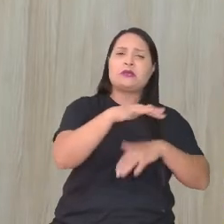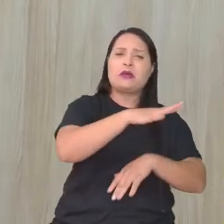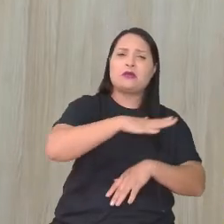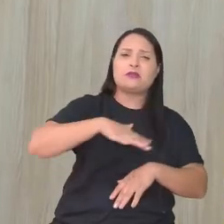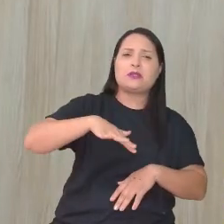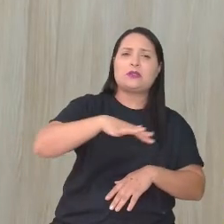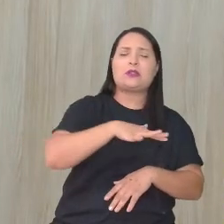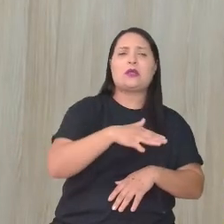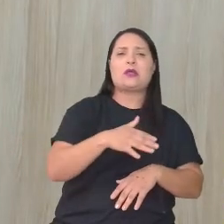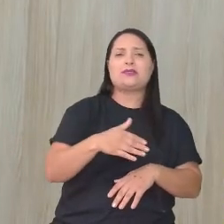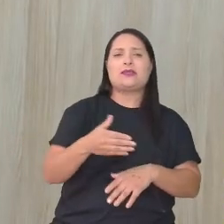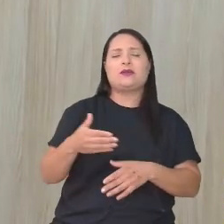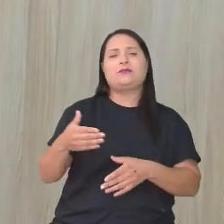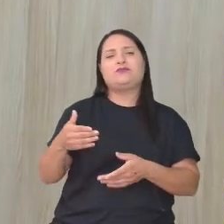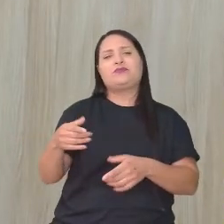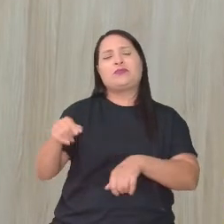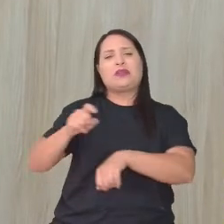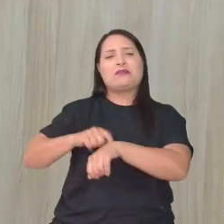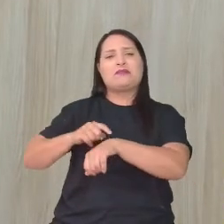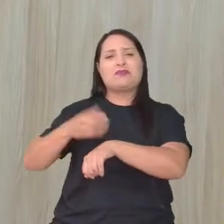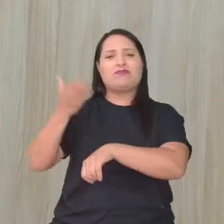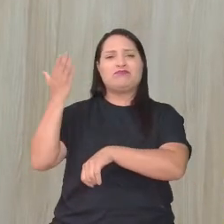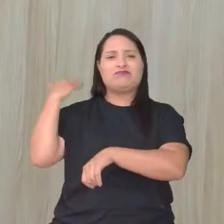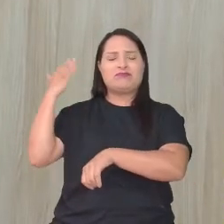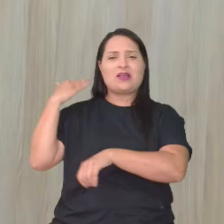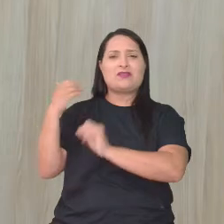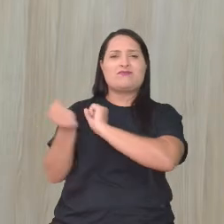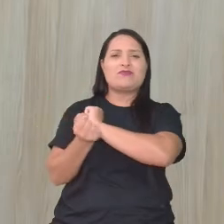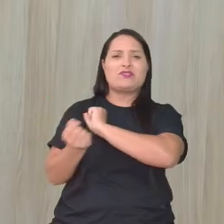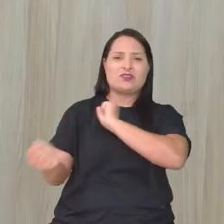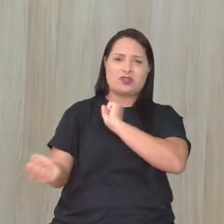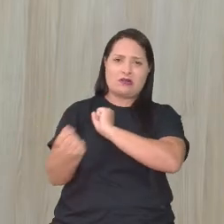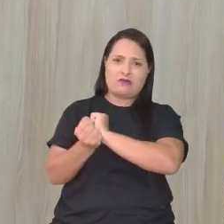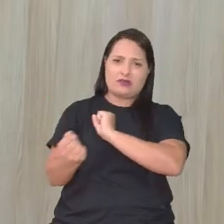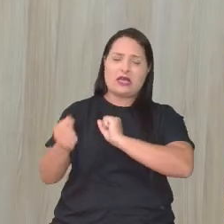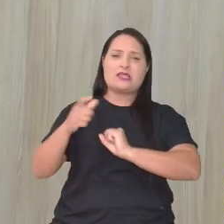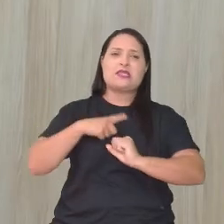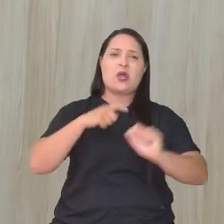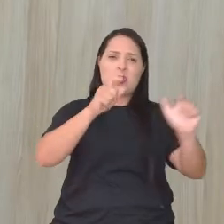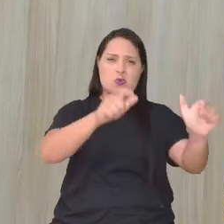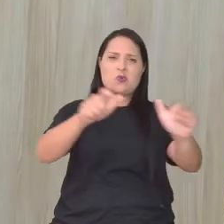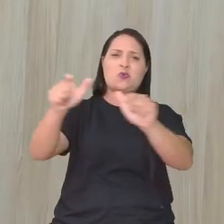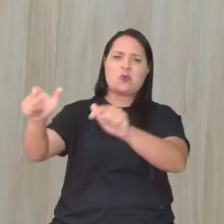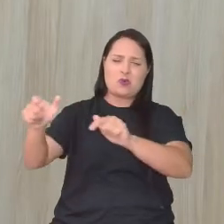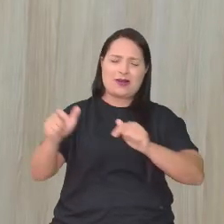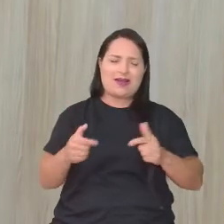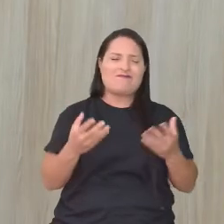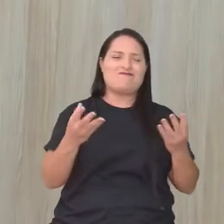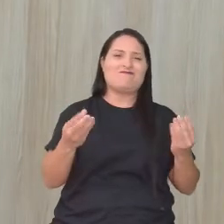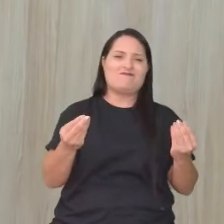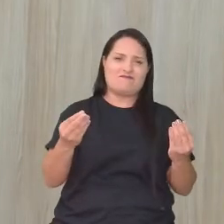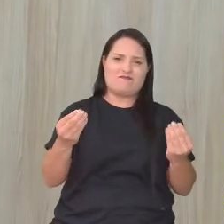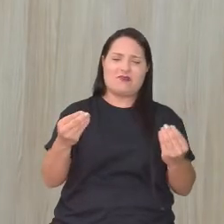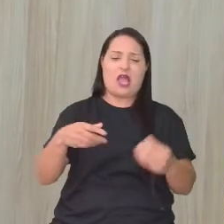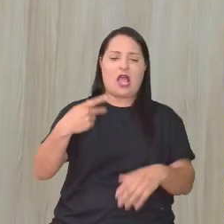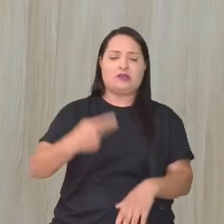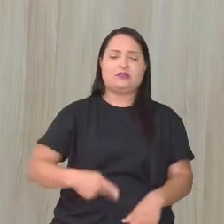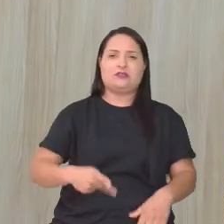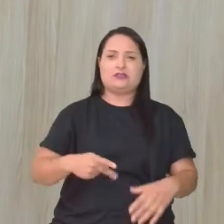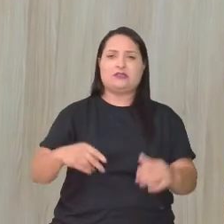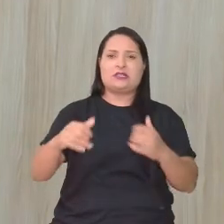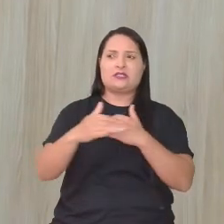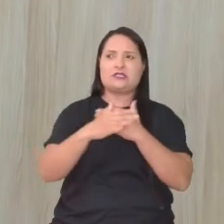né, do período da escravidão, temos bastante lugares aqui na nossa cidade, viu, professor Giorgio? Tá